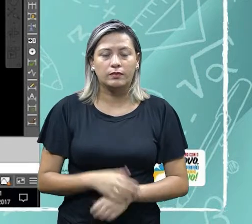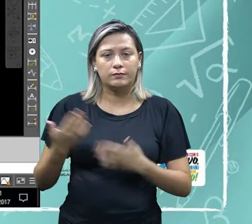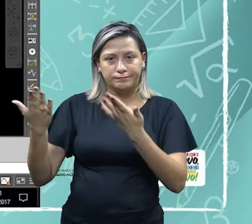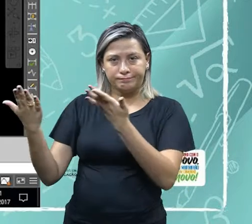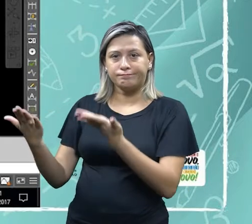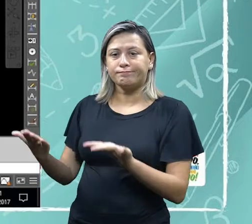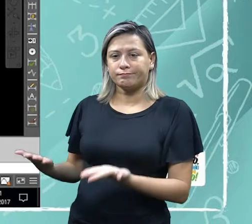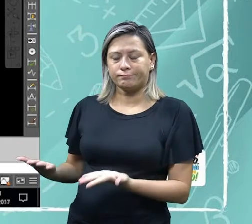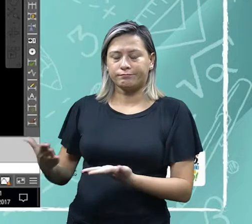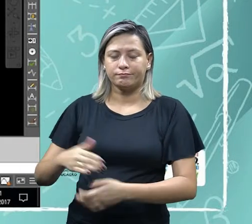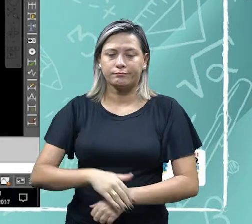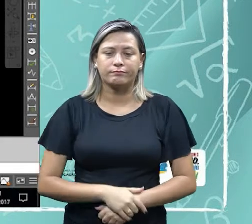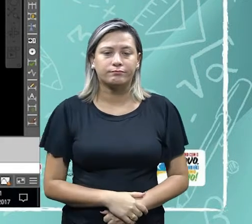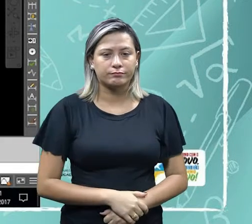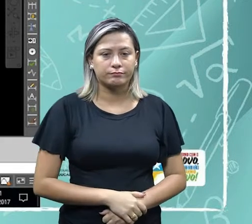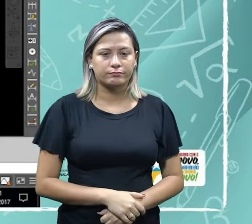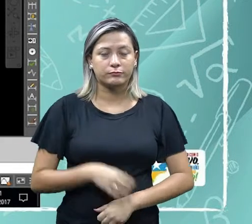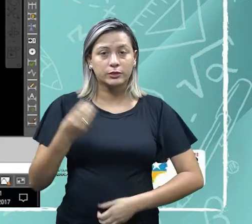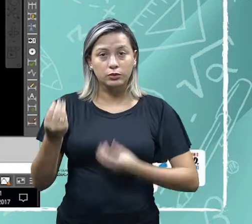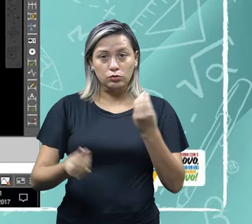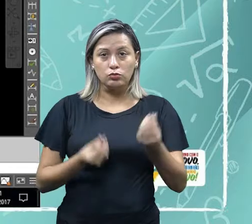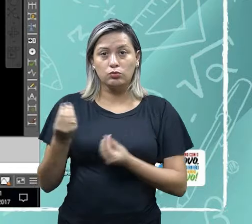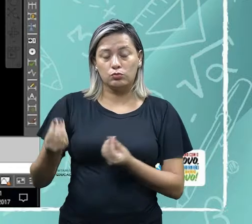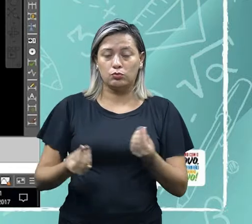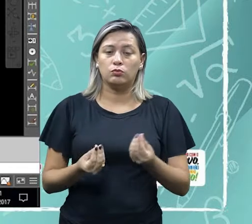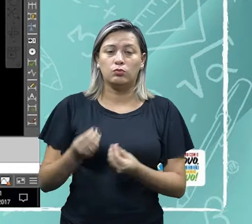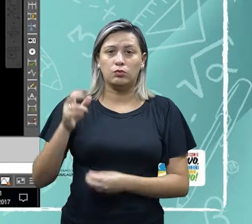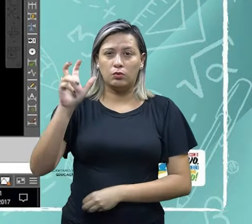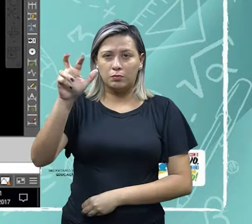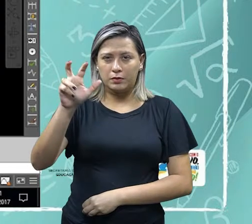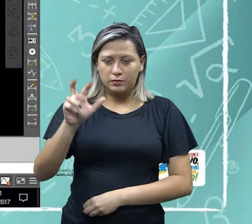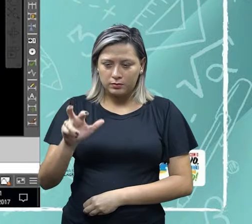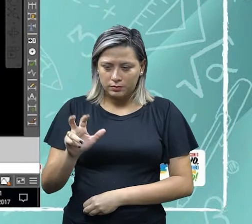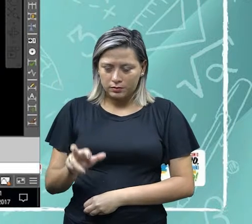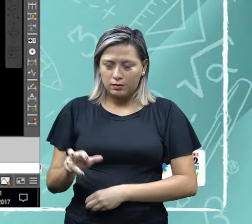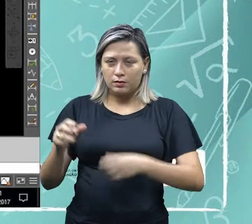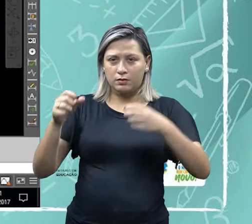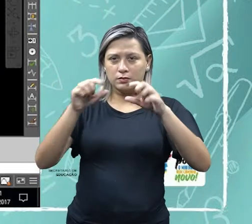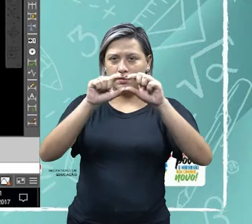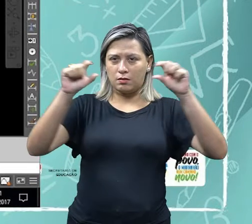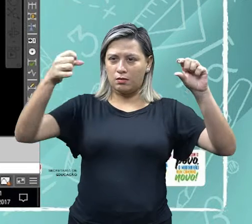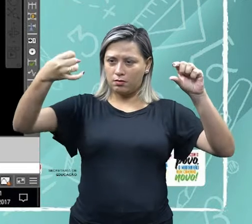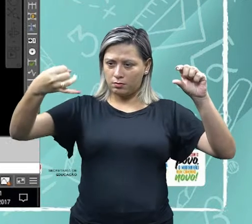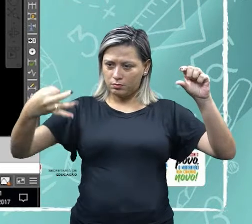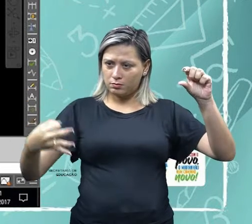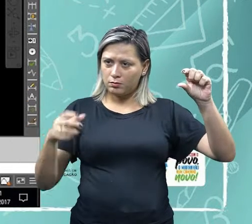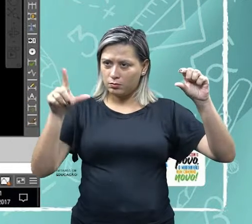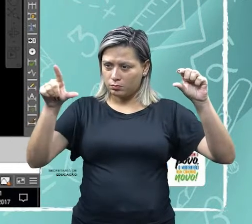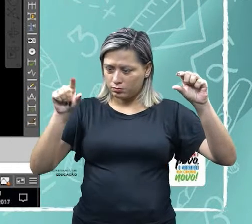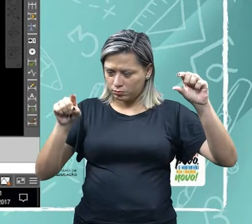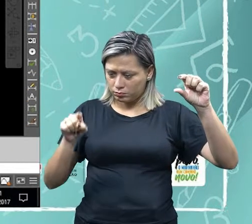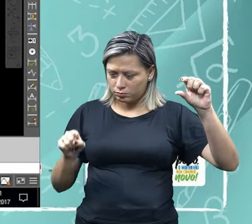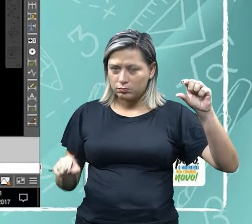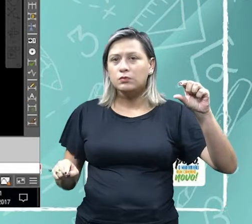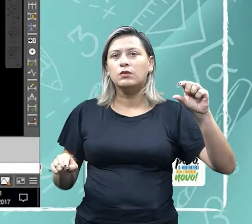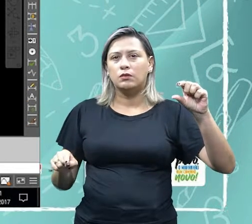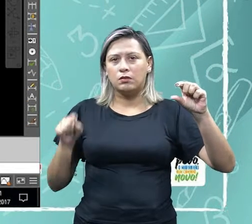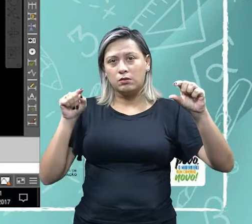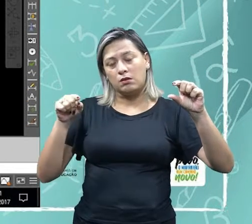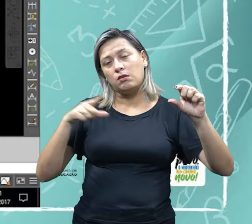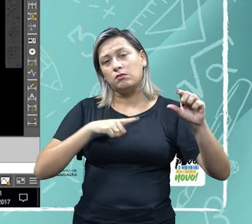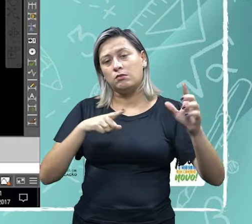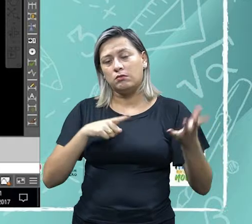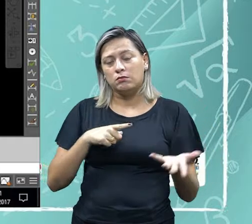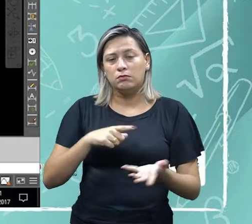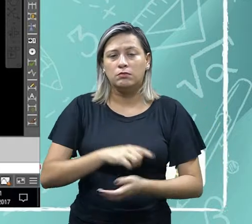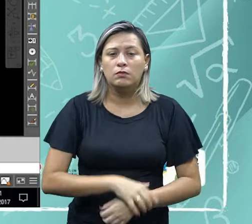ó, é como você acessa o Draft Settings, né, na barra de status, e aqui está a informação. Isso,